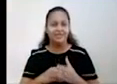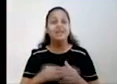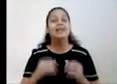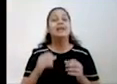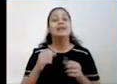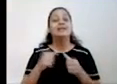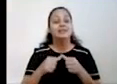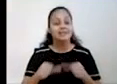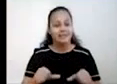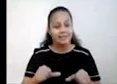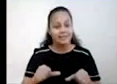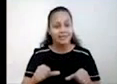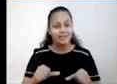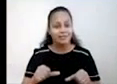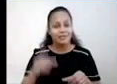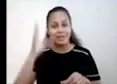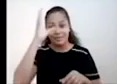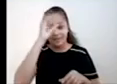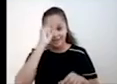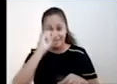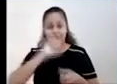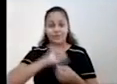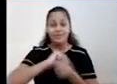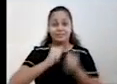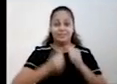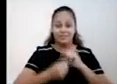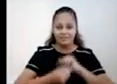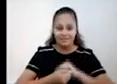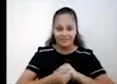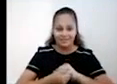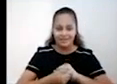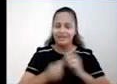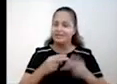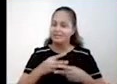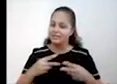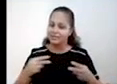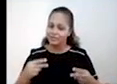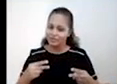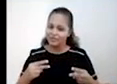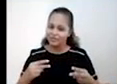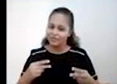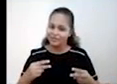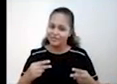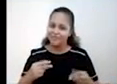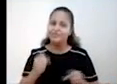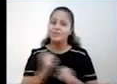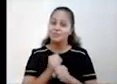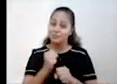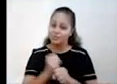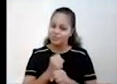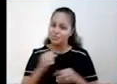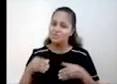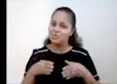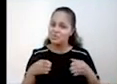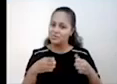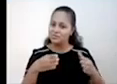Estamos aprendendo a nos adaptar às situações, construindo a nossa trajetória.